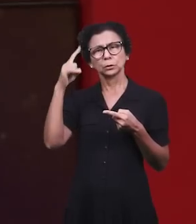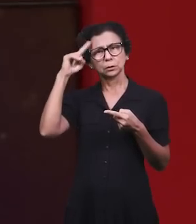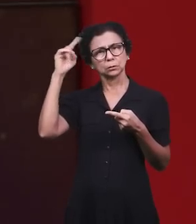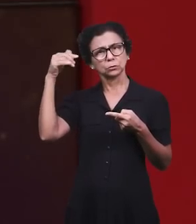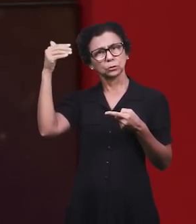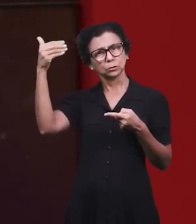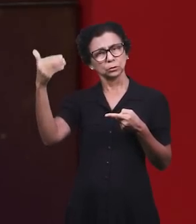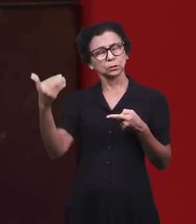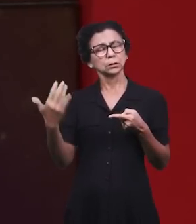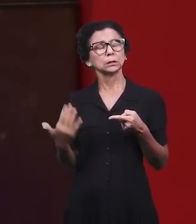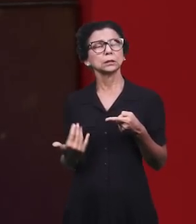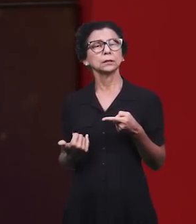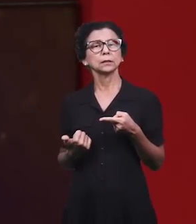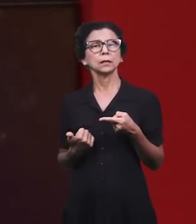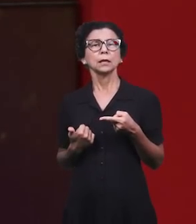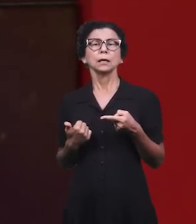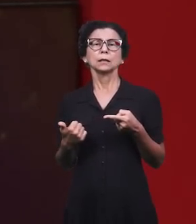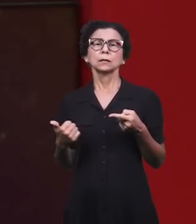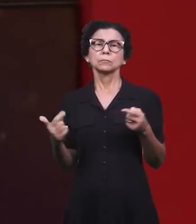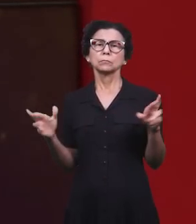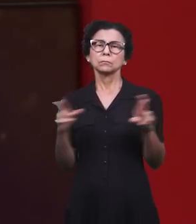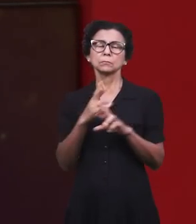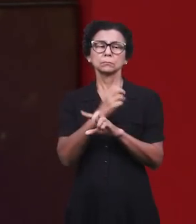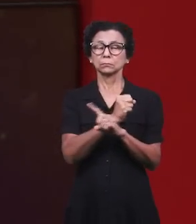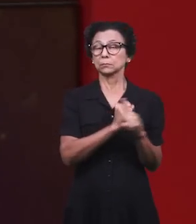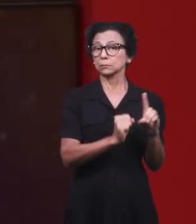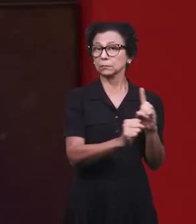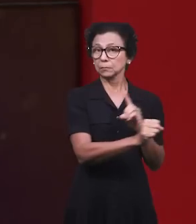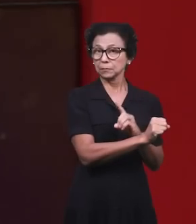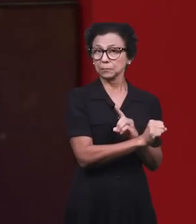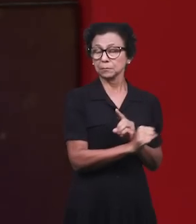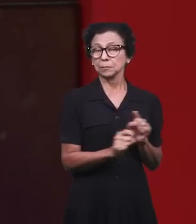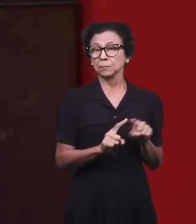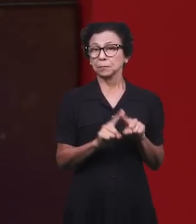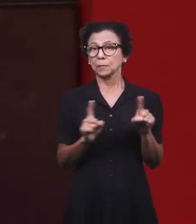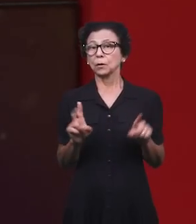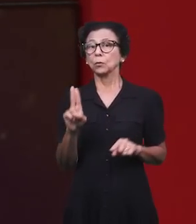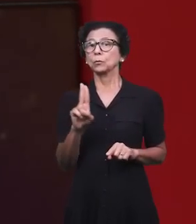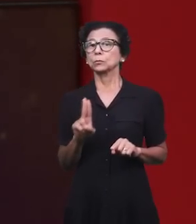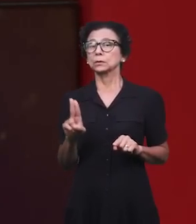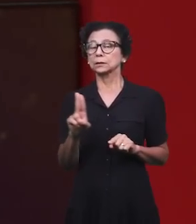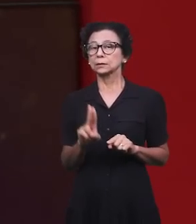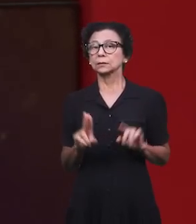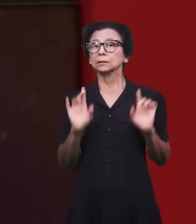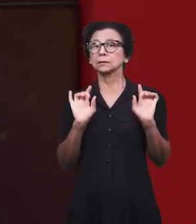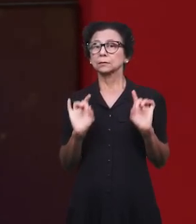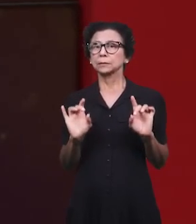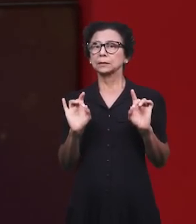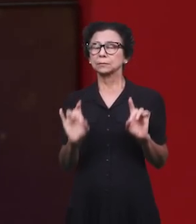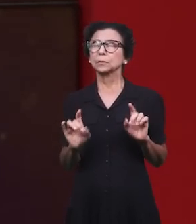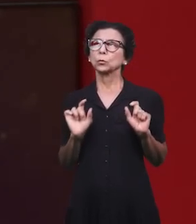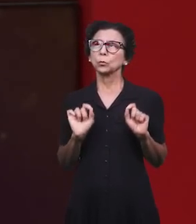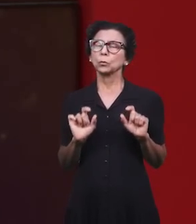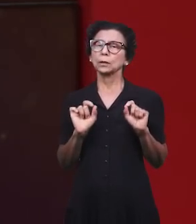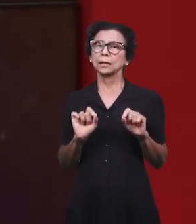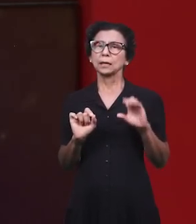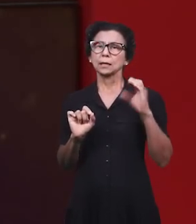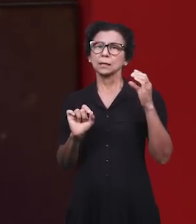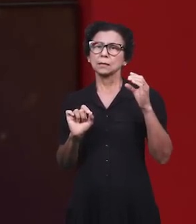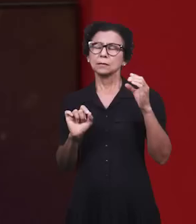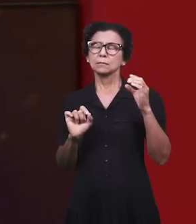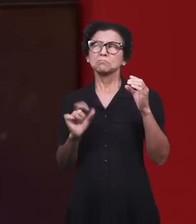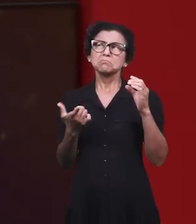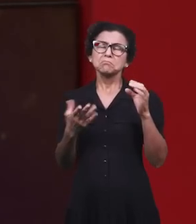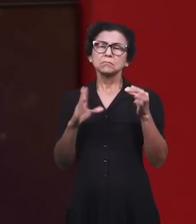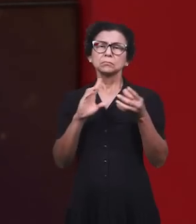no que se refere à própria sociedade, mas nós vamos usar especialmente a ciência como uma abordagem didática